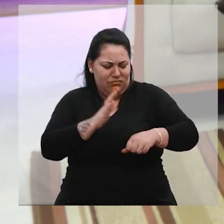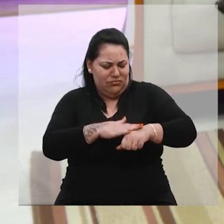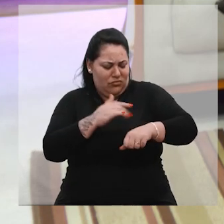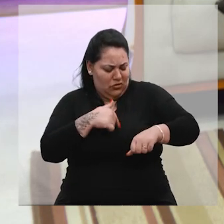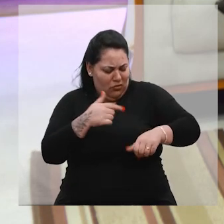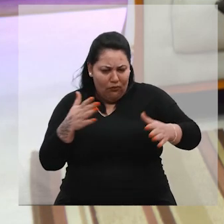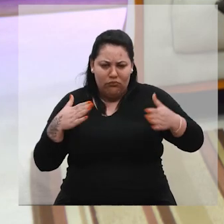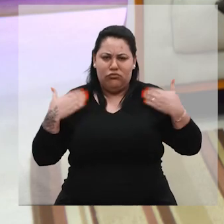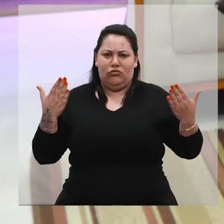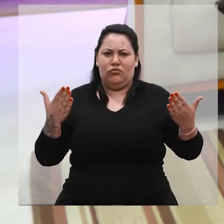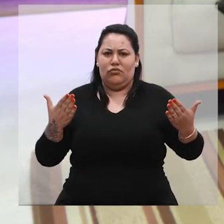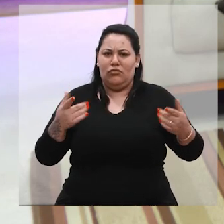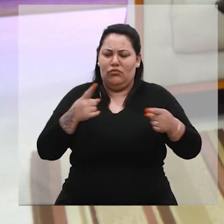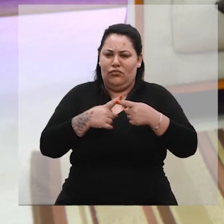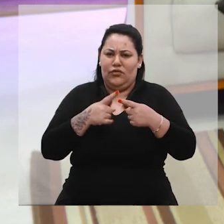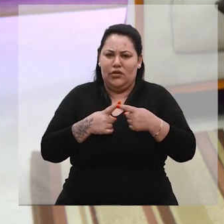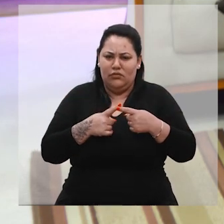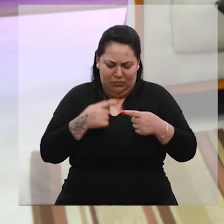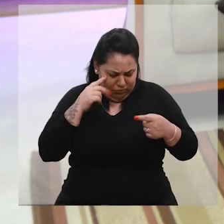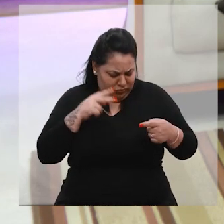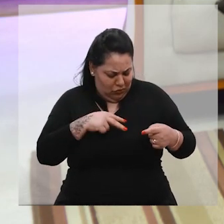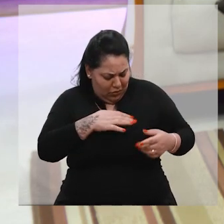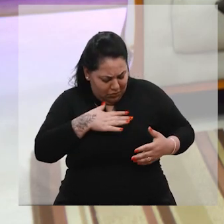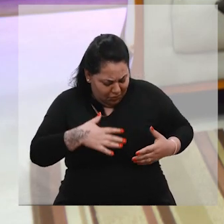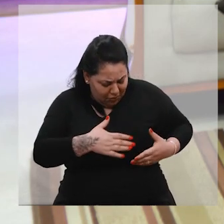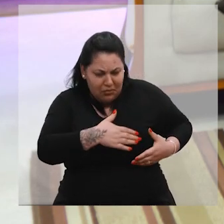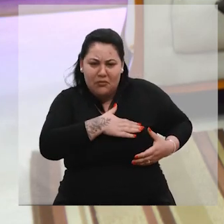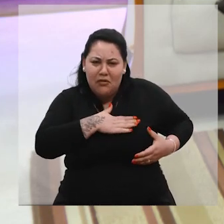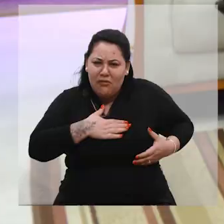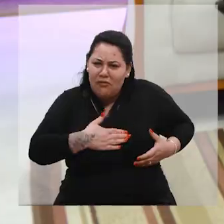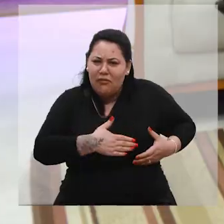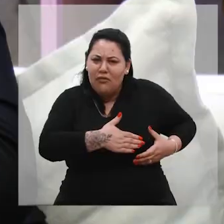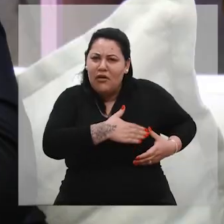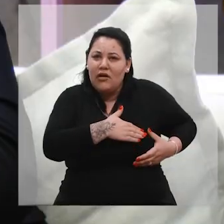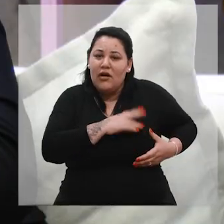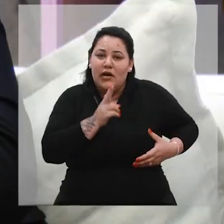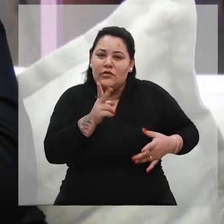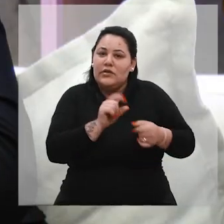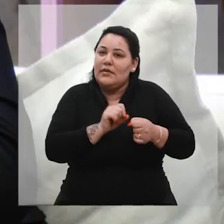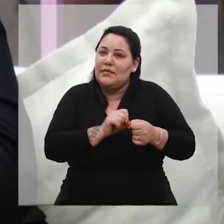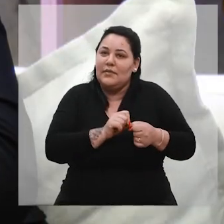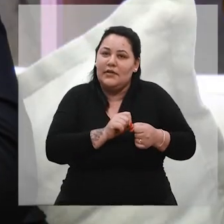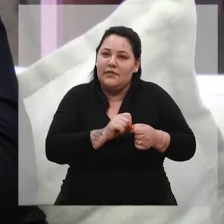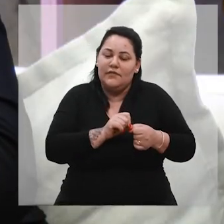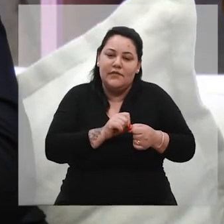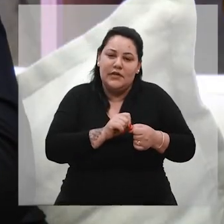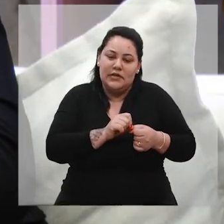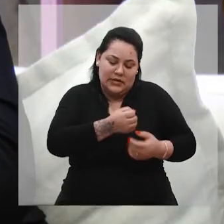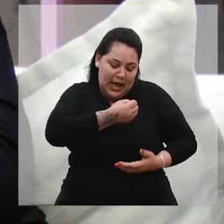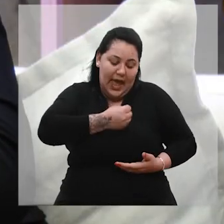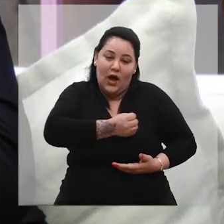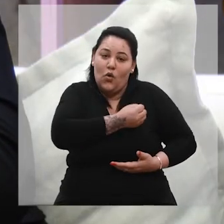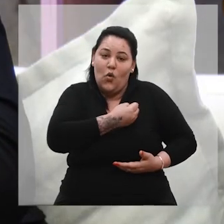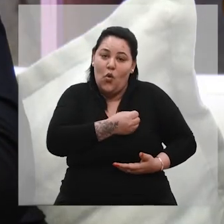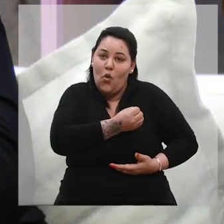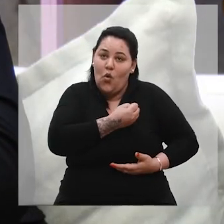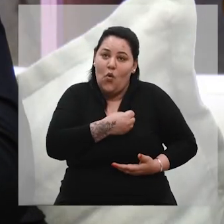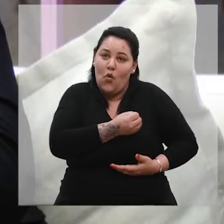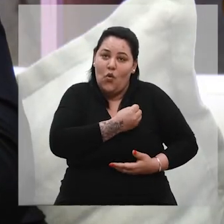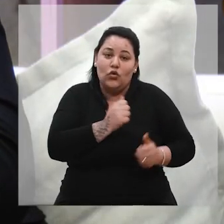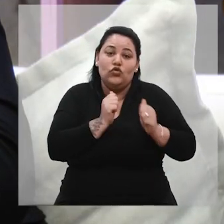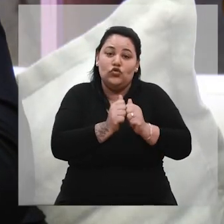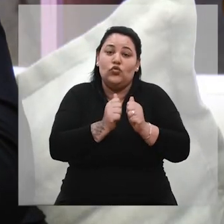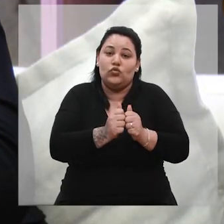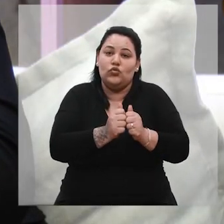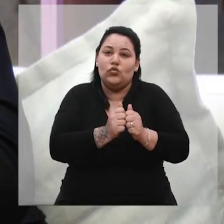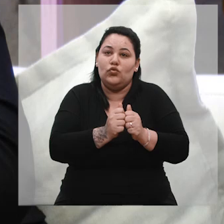momento, foi aquele susto, né, porque eu já fazia eu sempre fiz eco de mama todos os anos